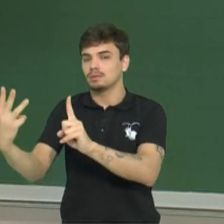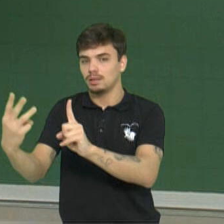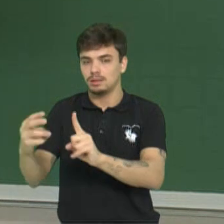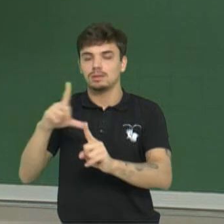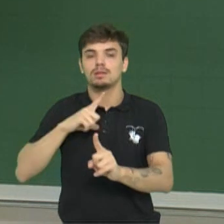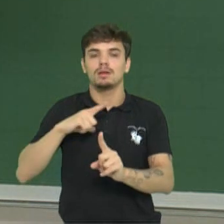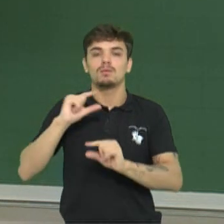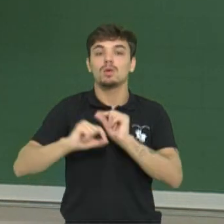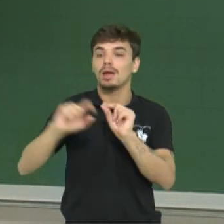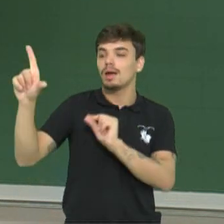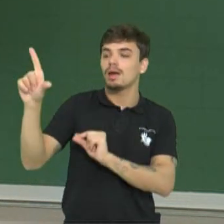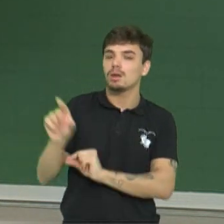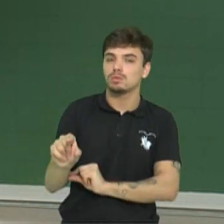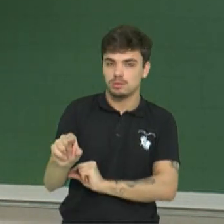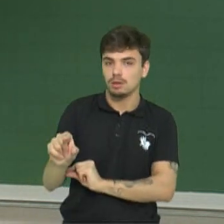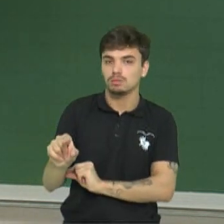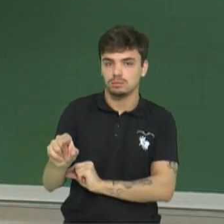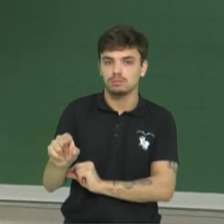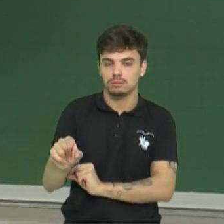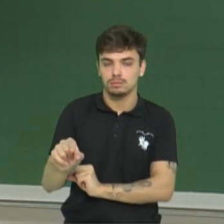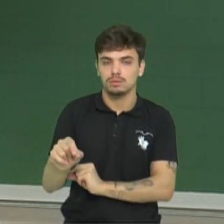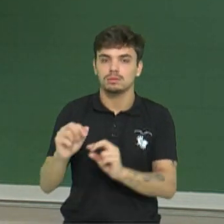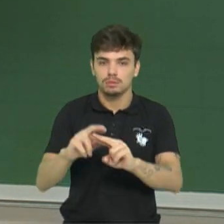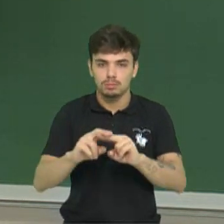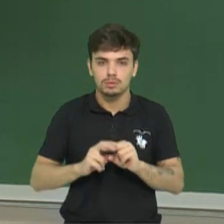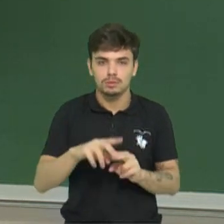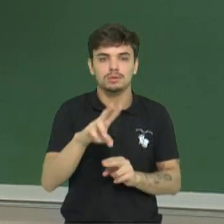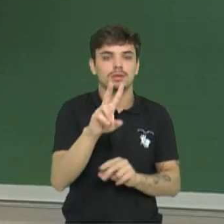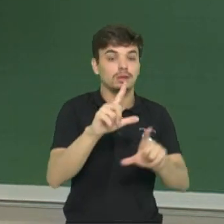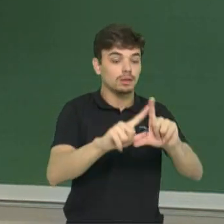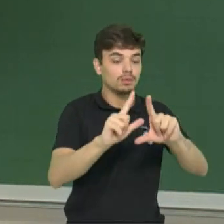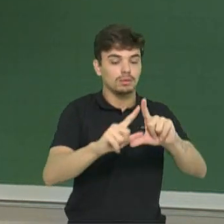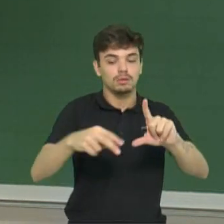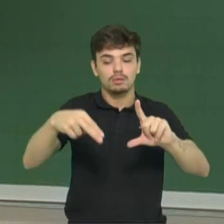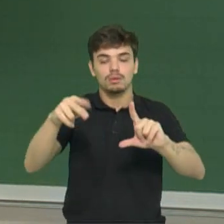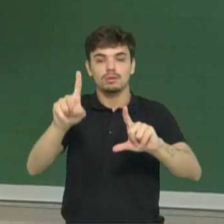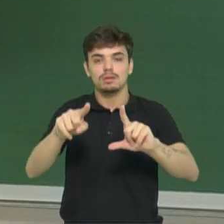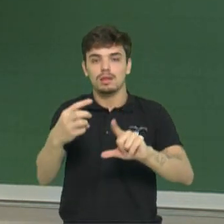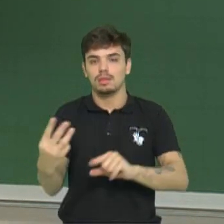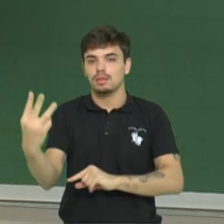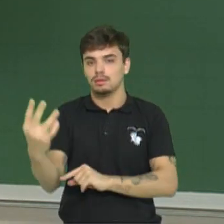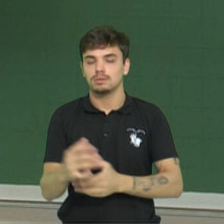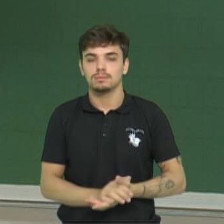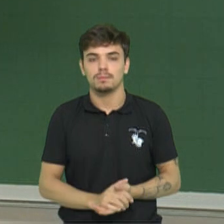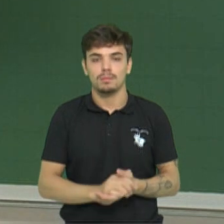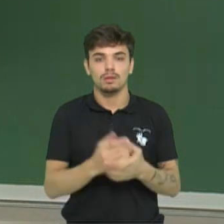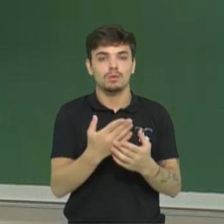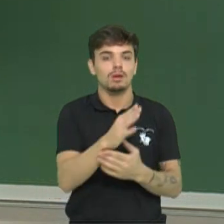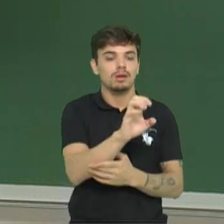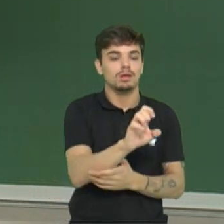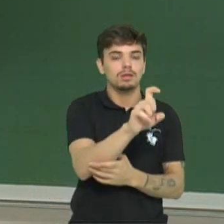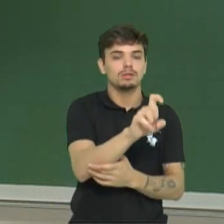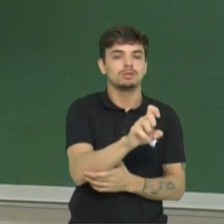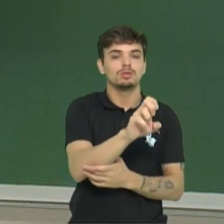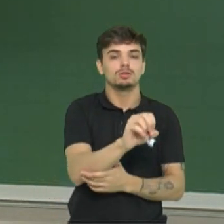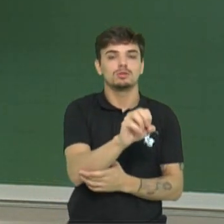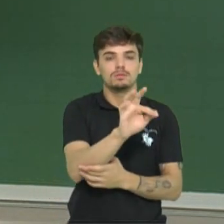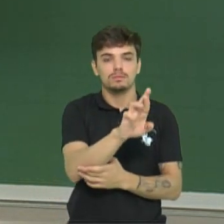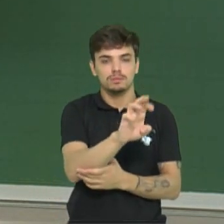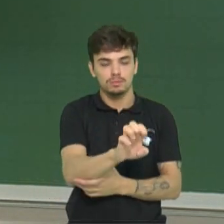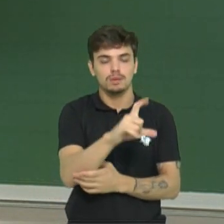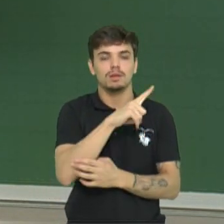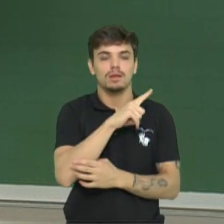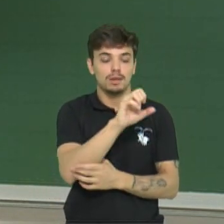ele sofreu redução e o delta NOX dele vai ficar 3. Já o enxofre, que é o S, saiu